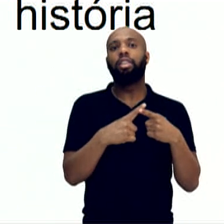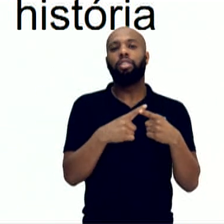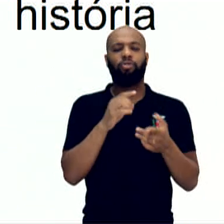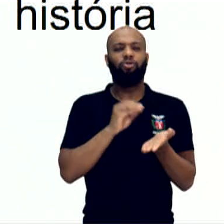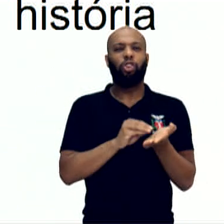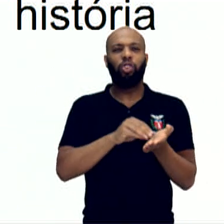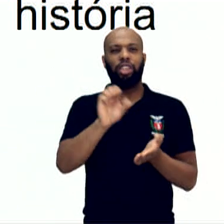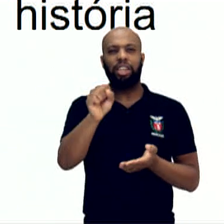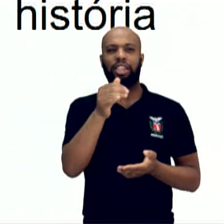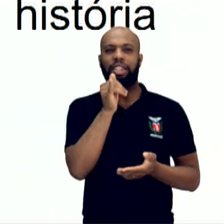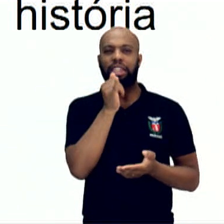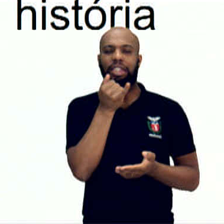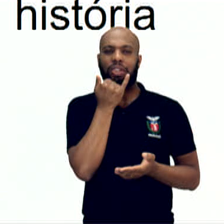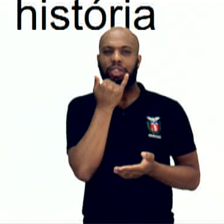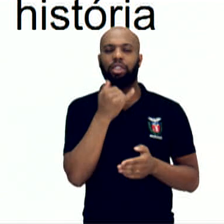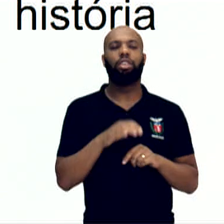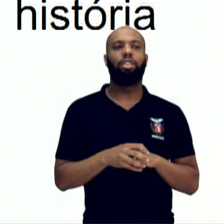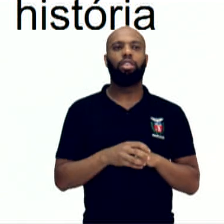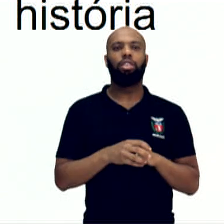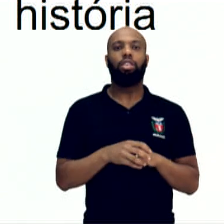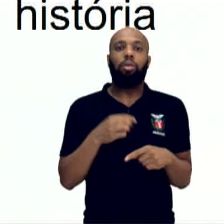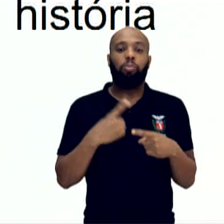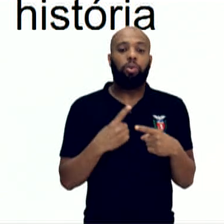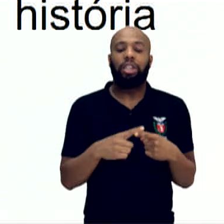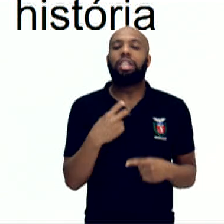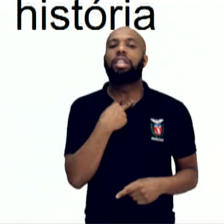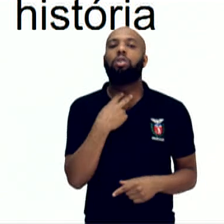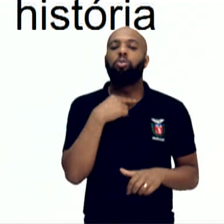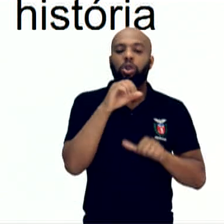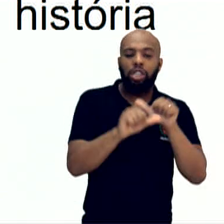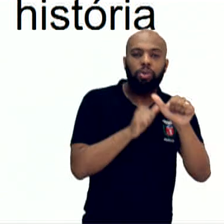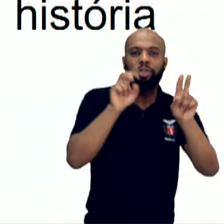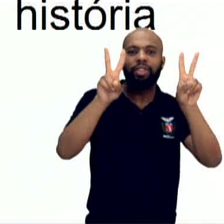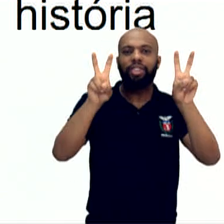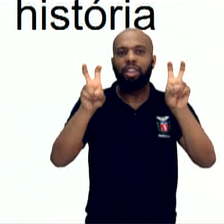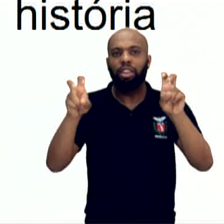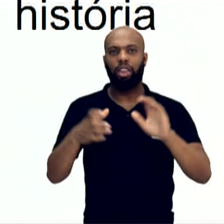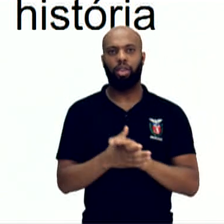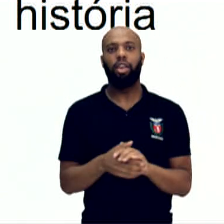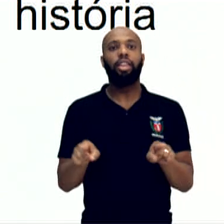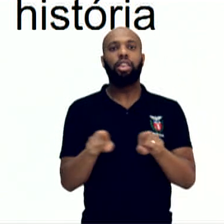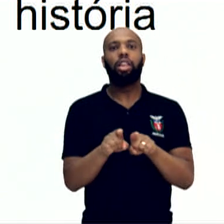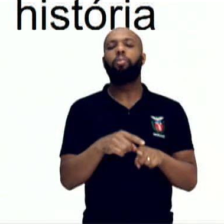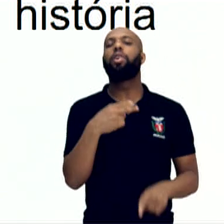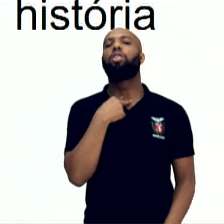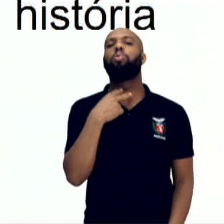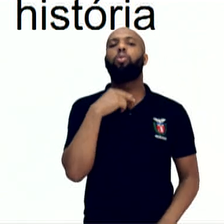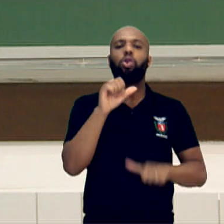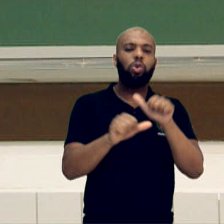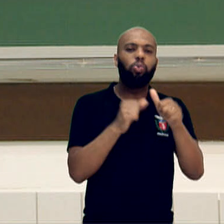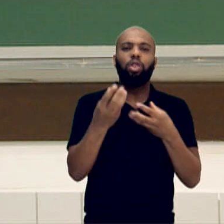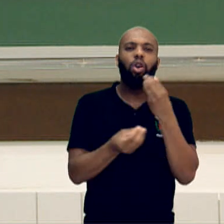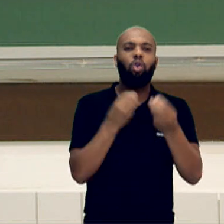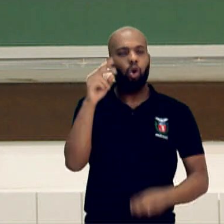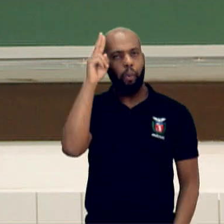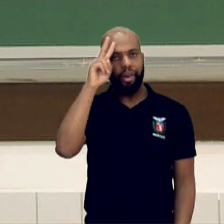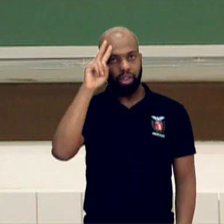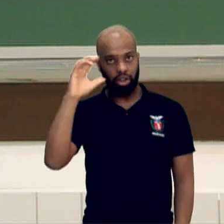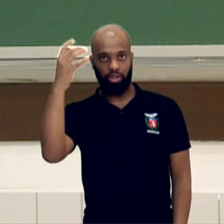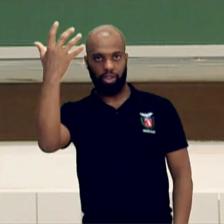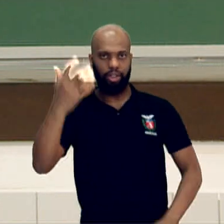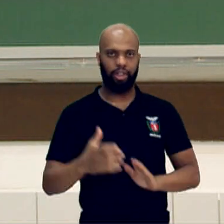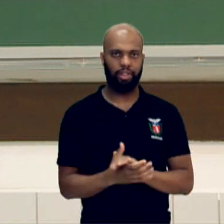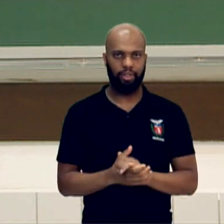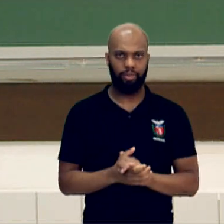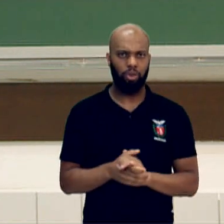faltam S ali, né? Pois não pode mudar o tema e também não pode mudar como a história acontece. O que